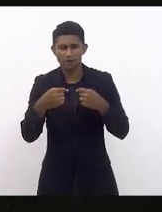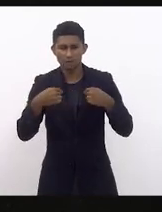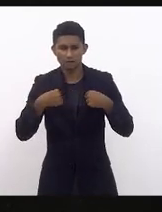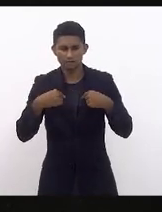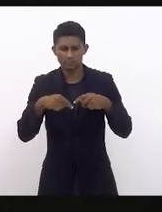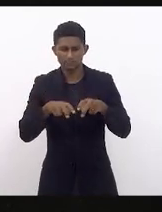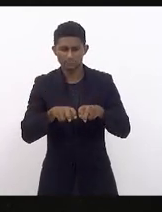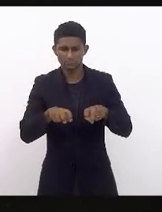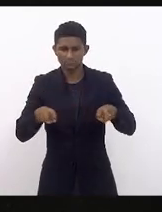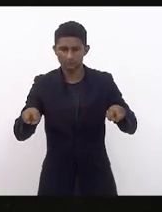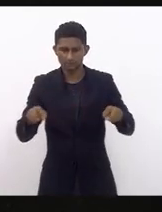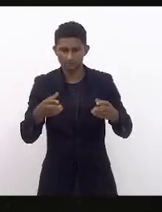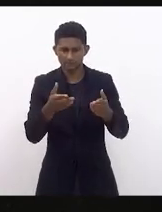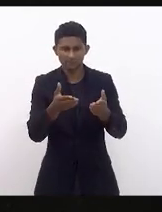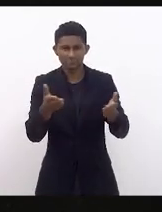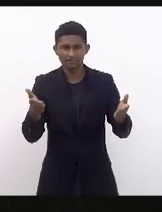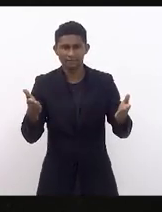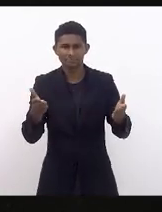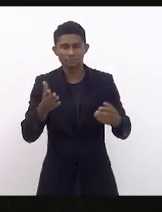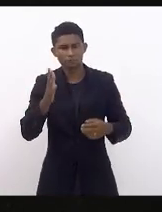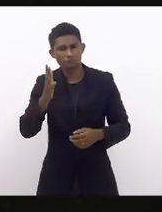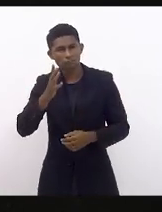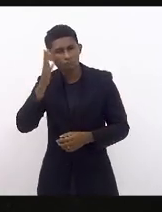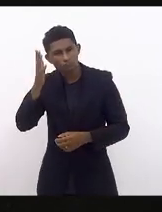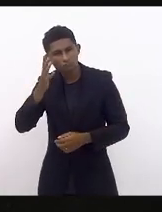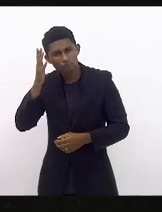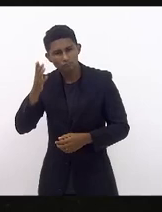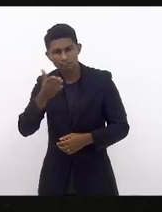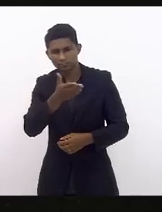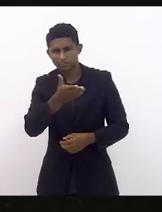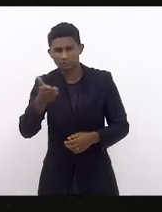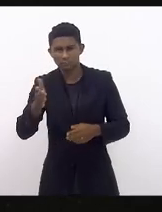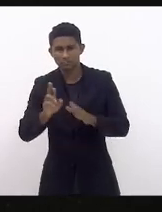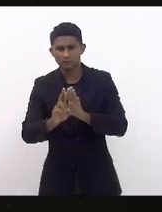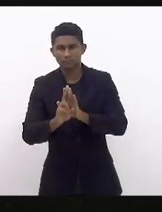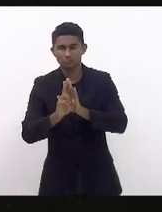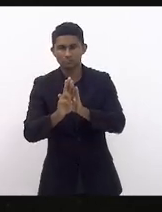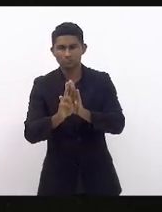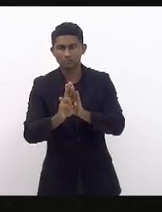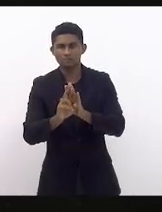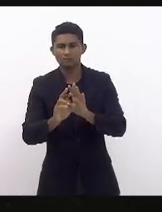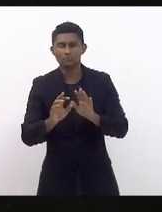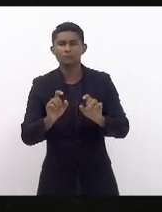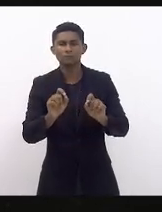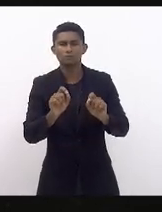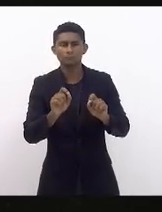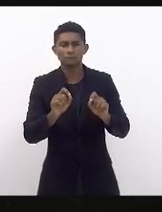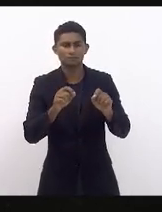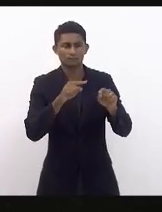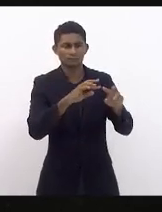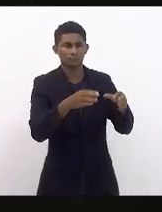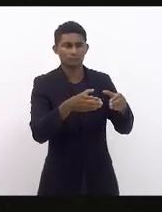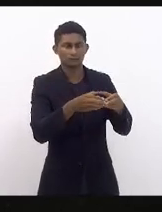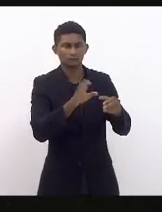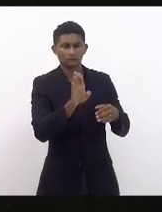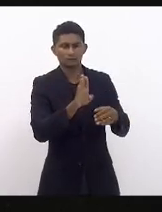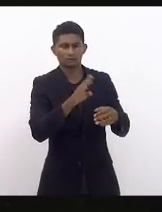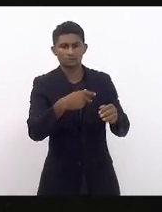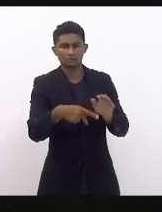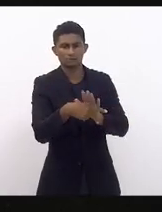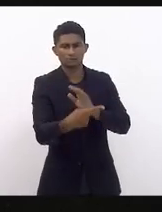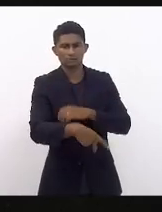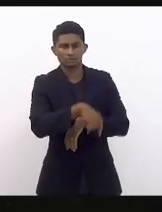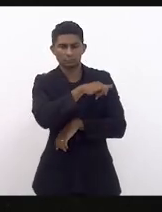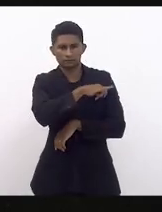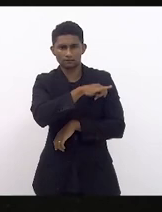que proliferaram os seus discursos representando a Convenção Batista Fluminense,